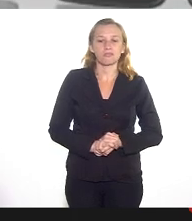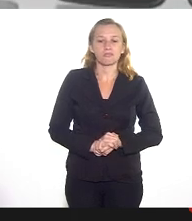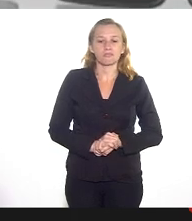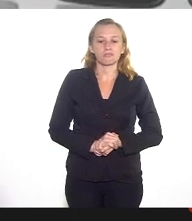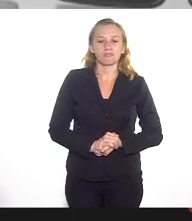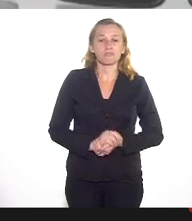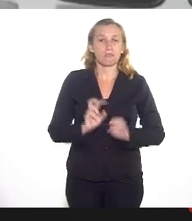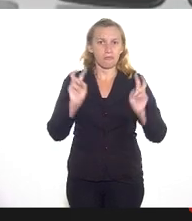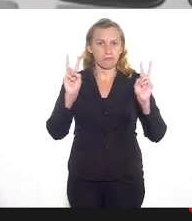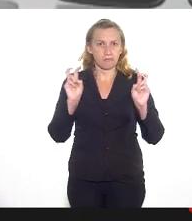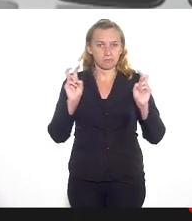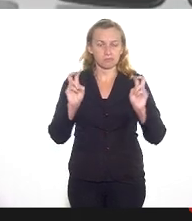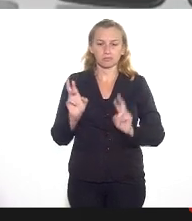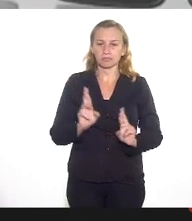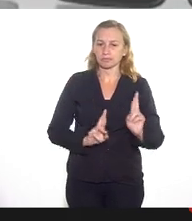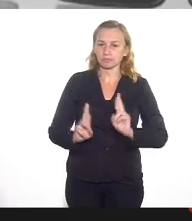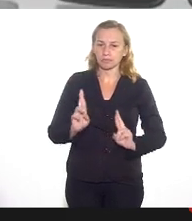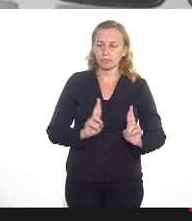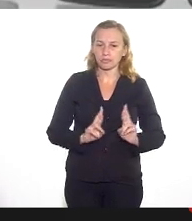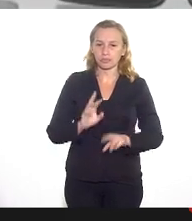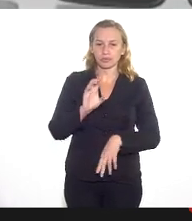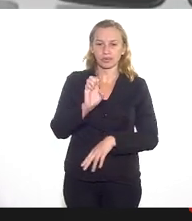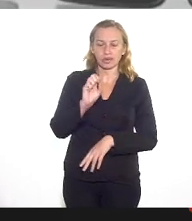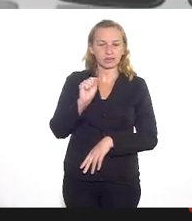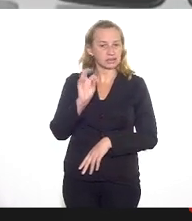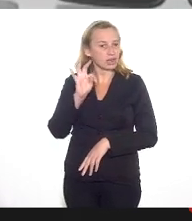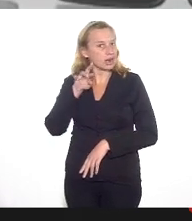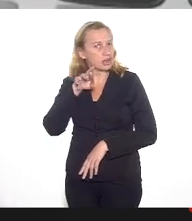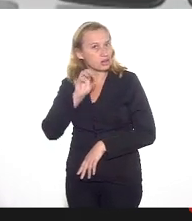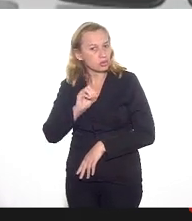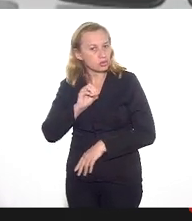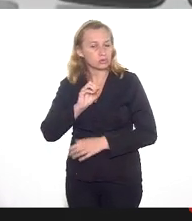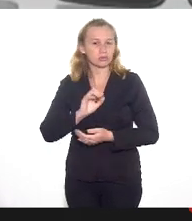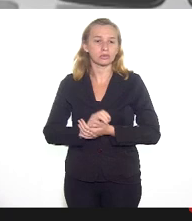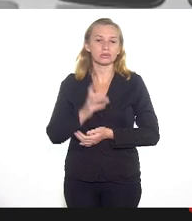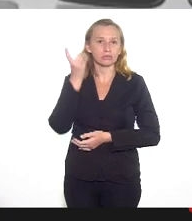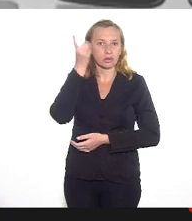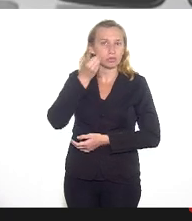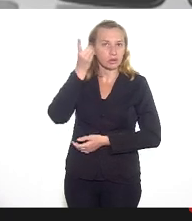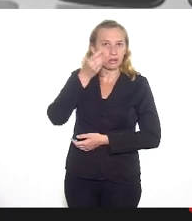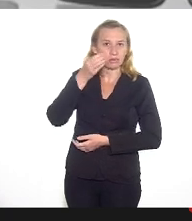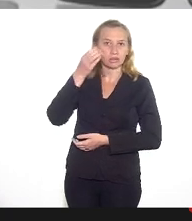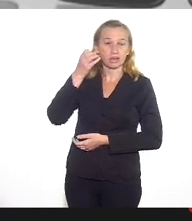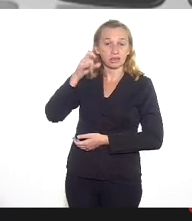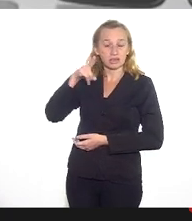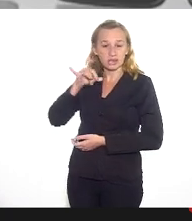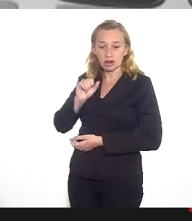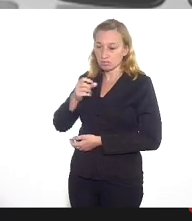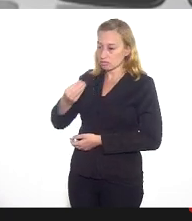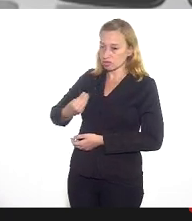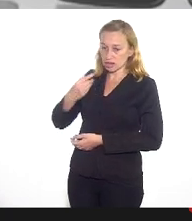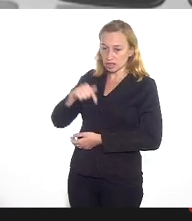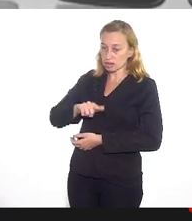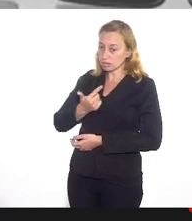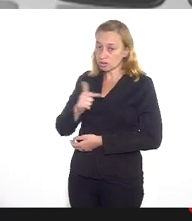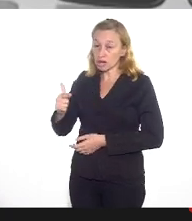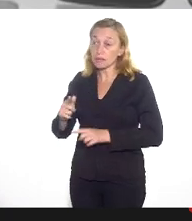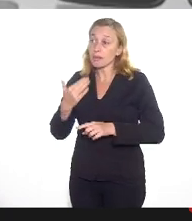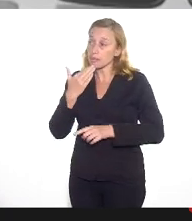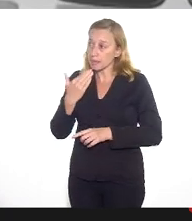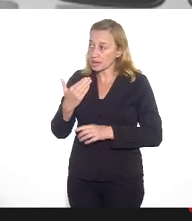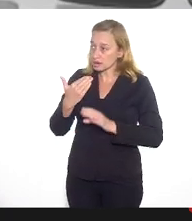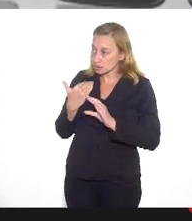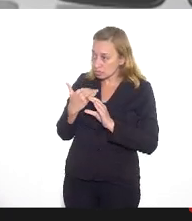essas outras questões associadas ao estaleiro, eu não tenho aqui, deputada Célia, e peço perdão e encaminho por escrito